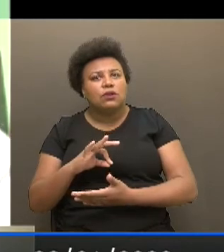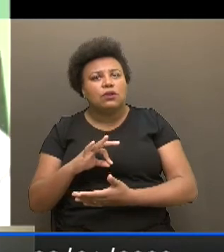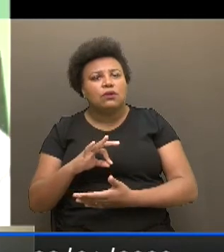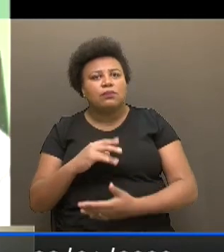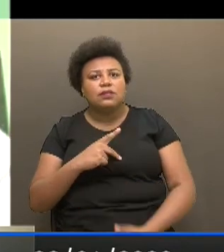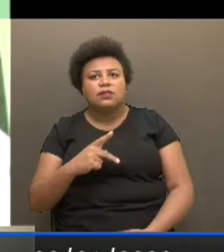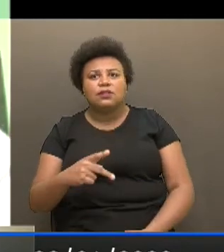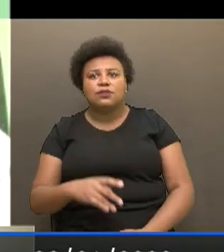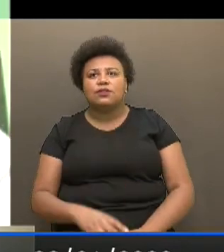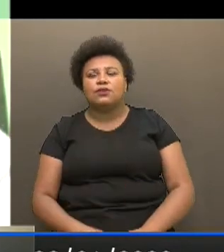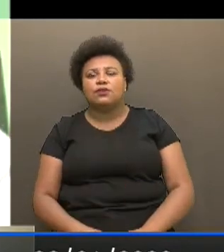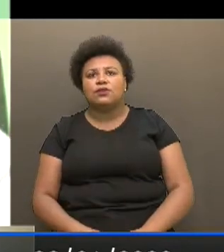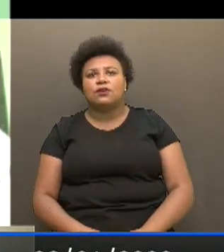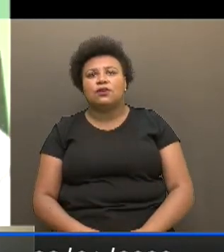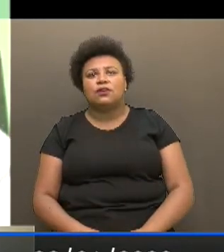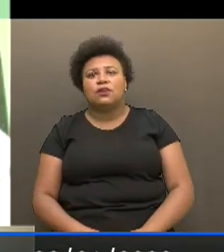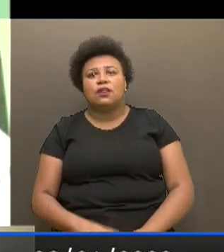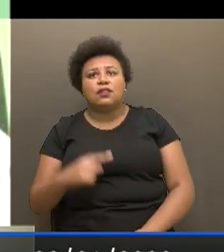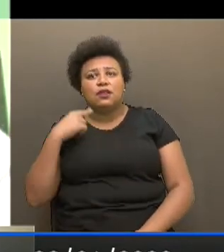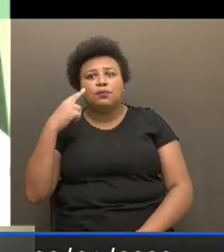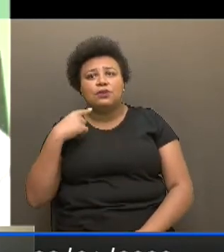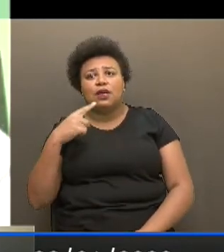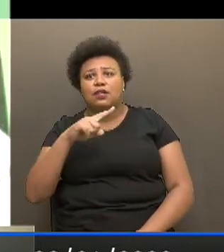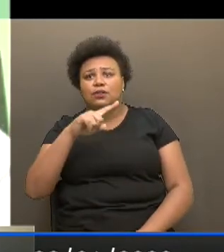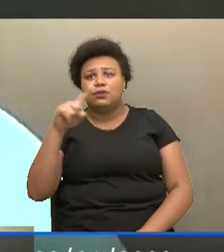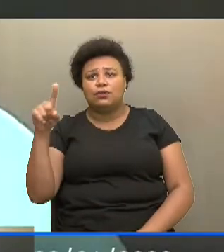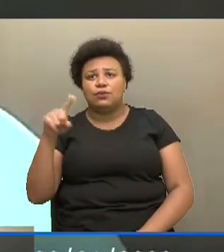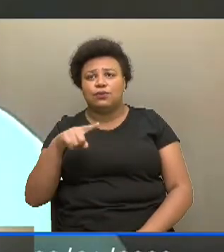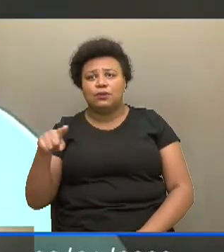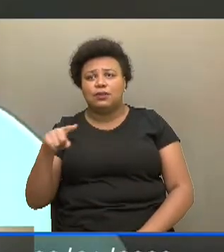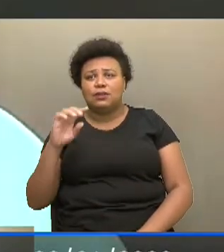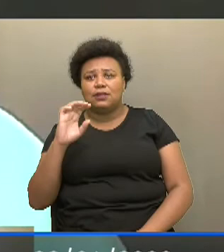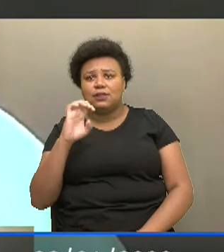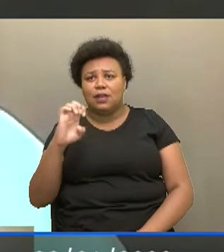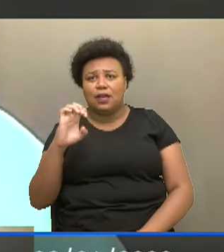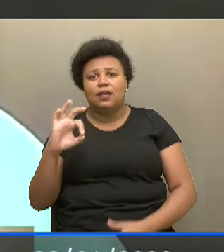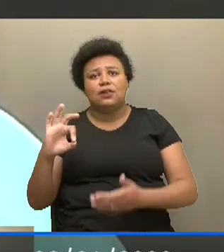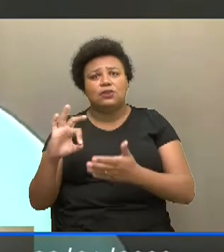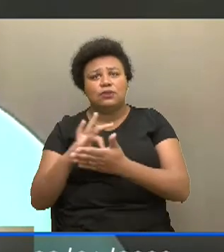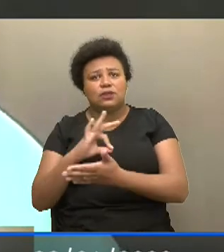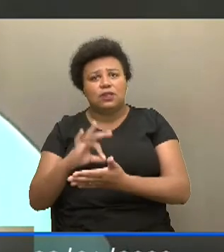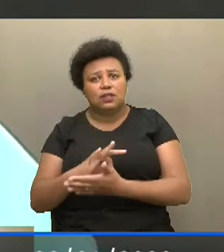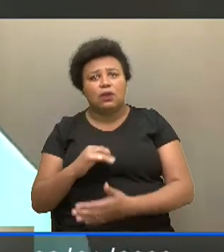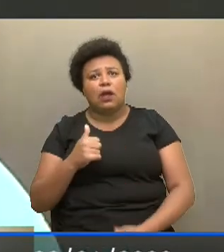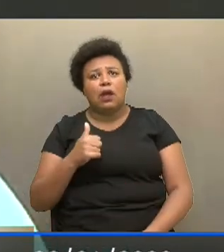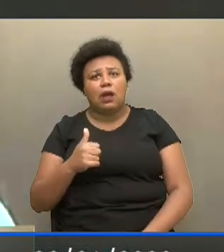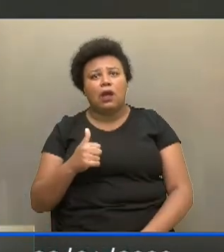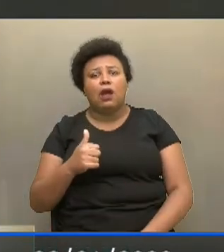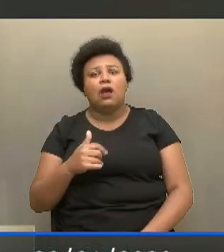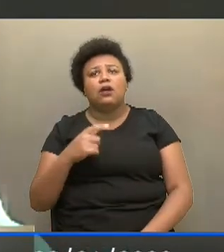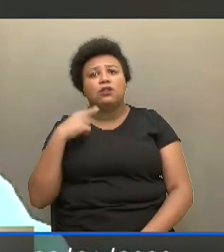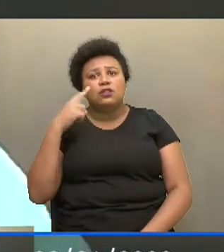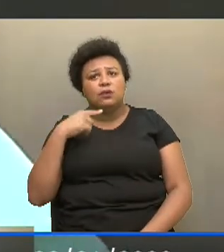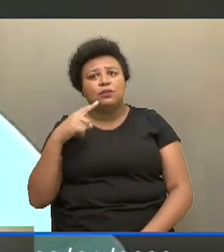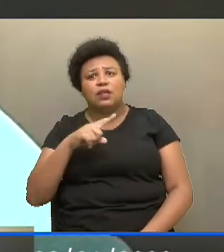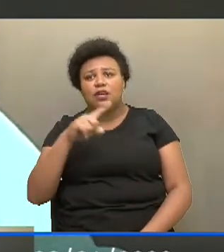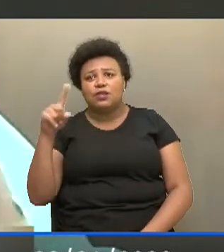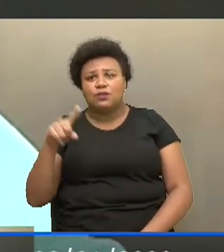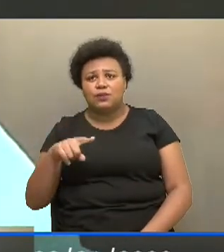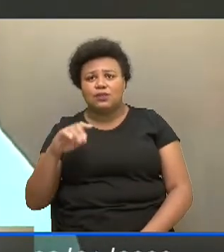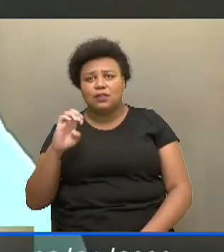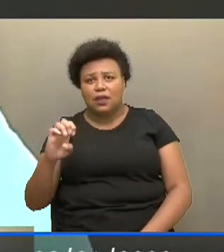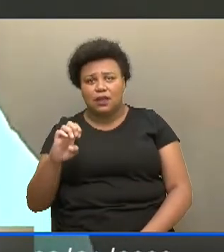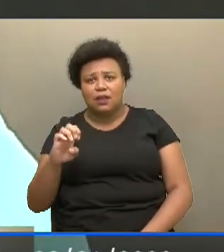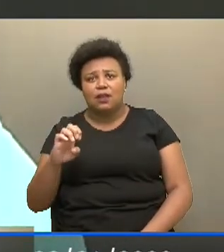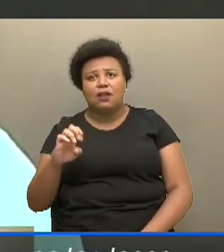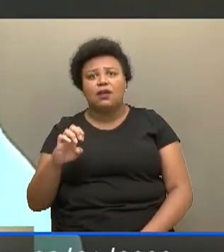Presidente. Ah, o deputado Zé Nunes? Isso, estou inscrito aí. Tá. Ah, então, deputado Zé Nunes, depois nós ouvimos o